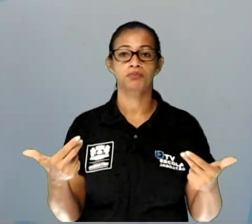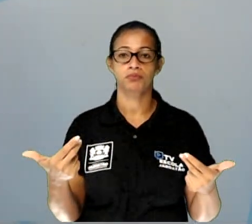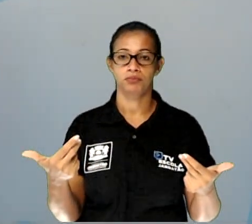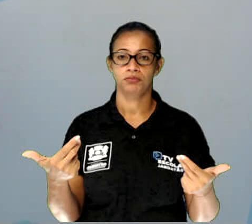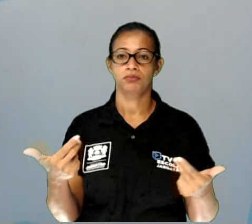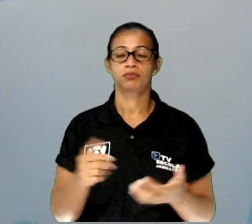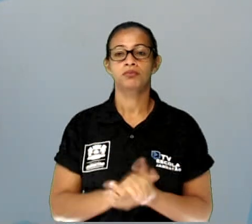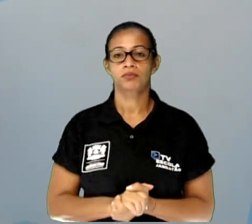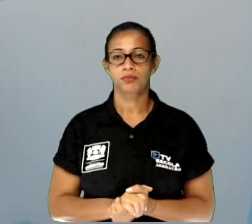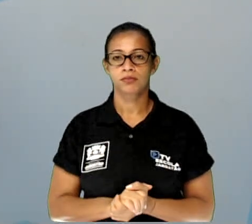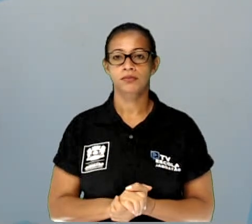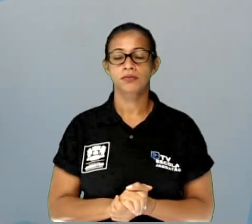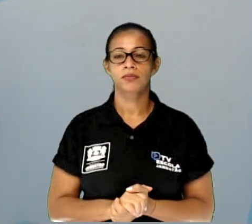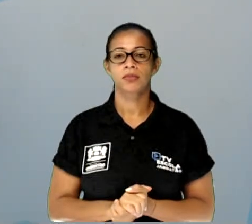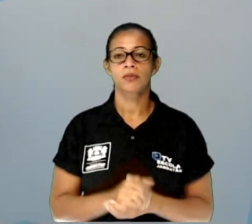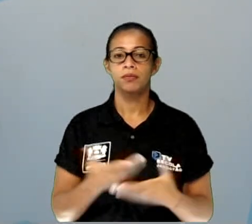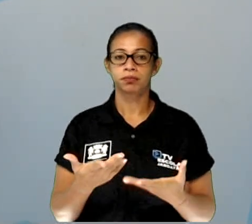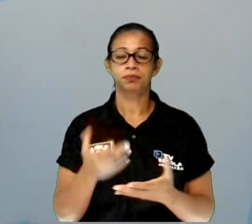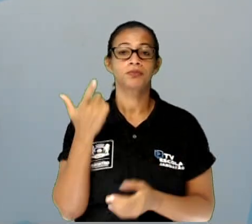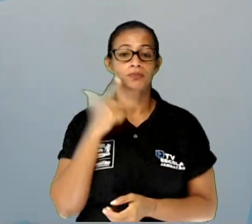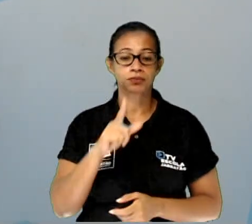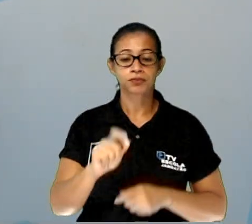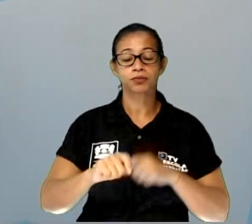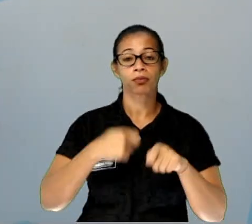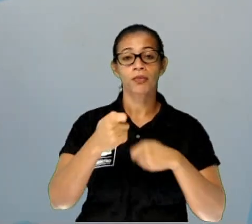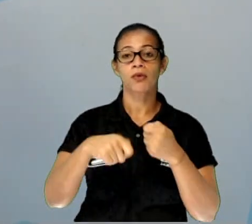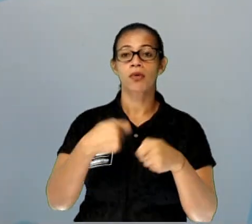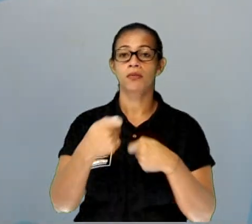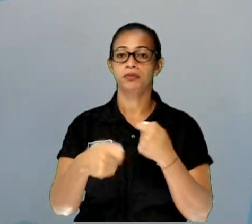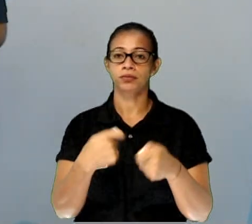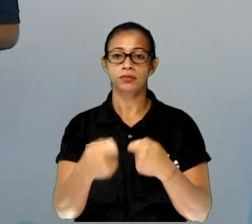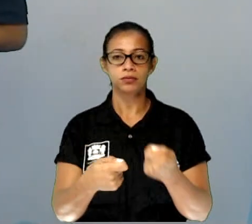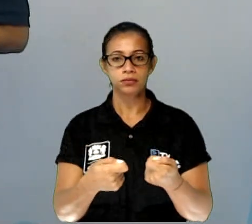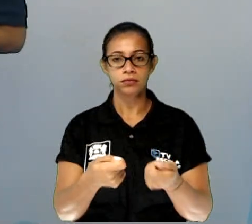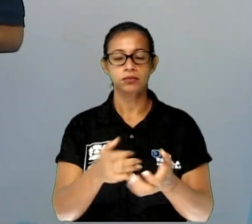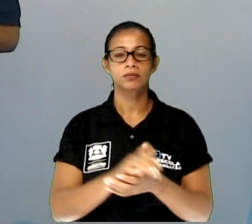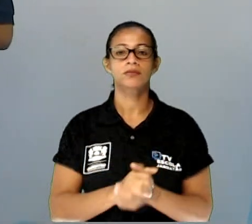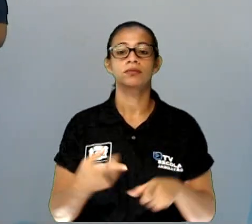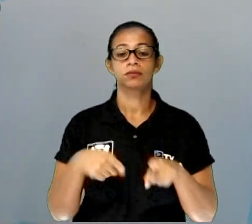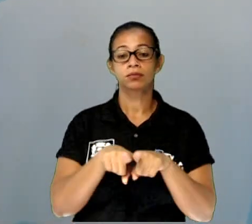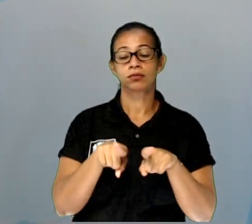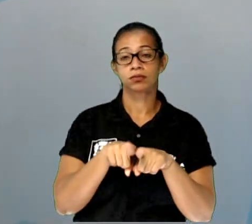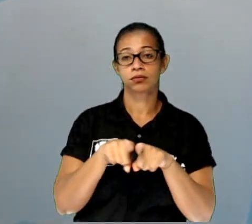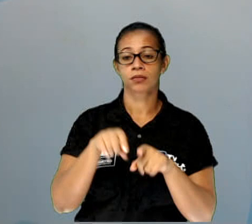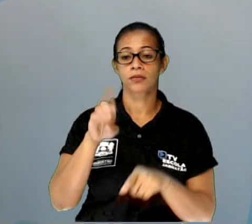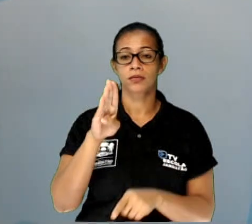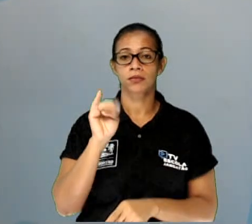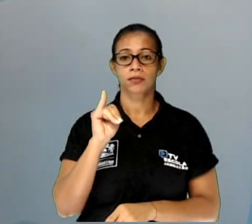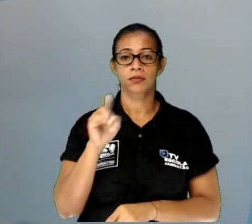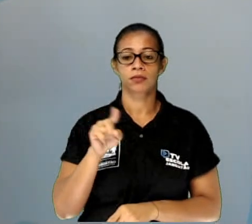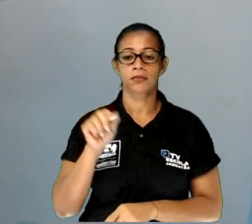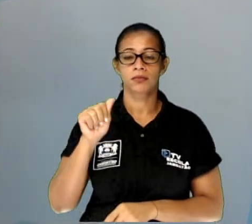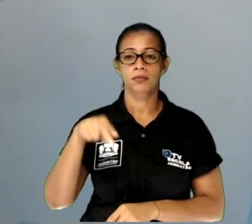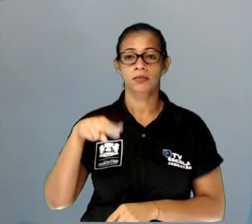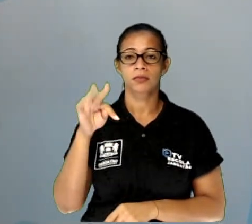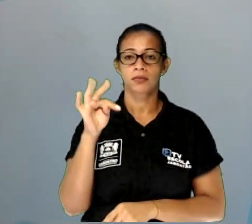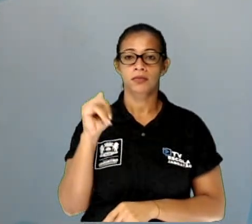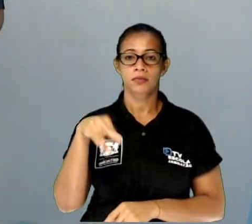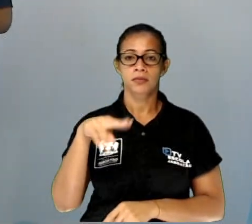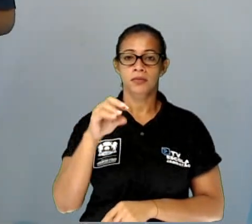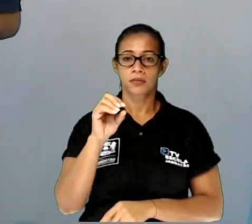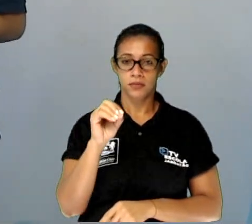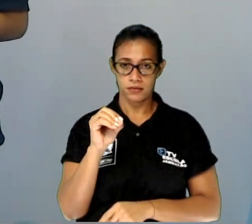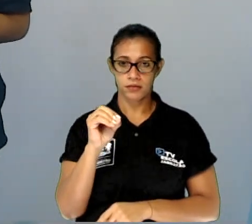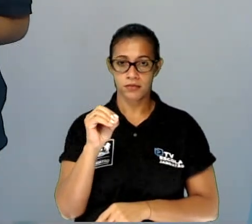fazer essa conexão desse comércio do Oriente com o Ocidente, tá? E os bizantinos também exportavam esses produtos, mais as joias e